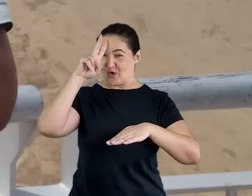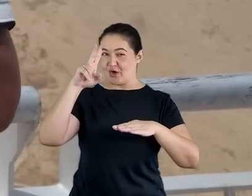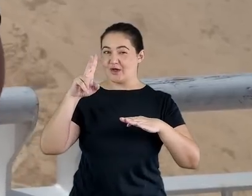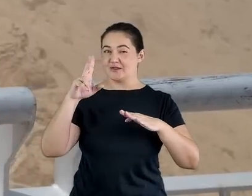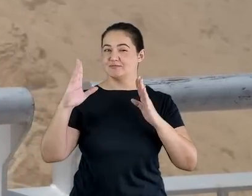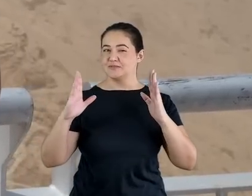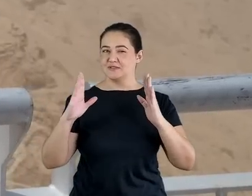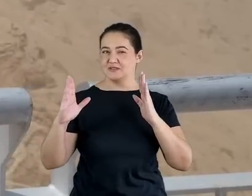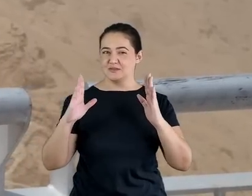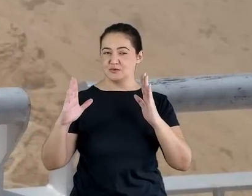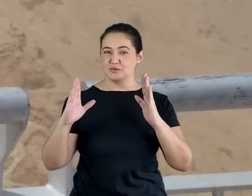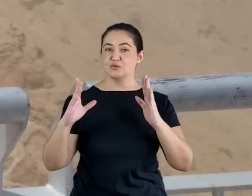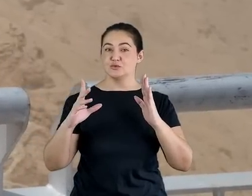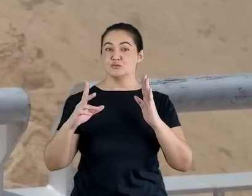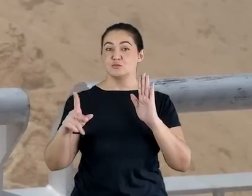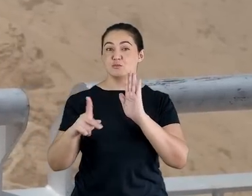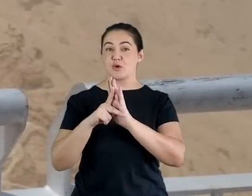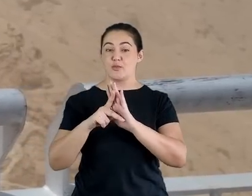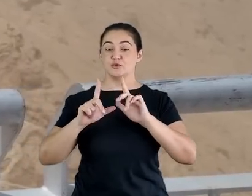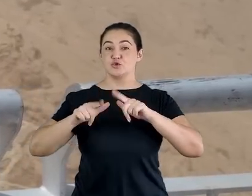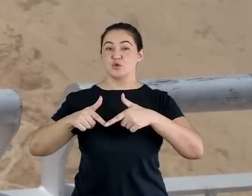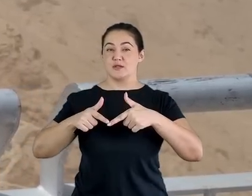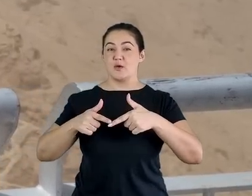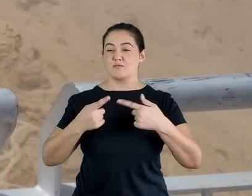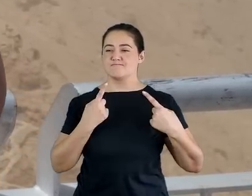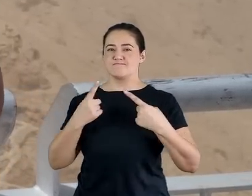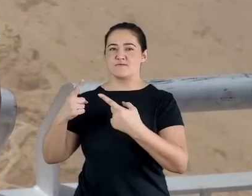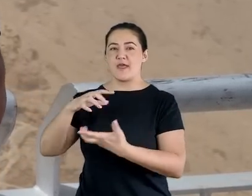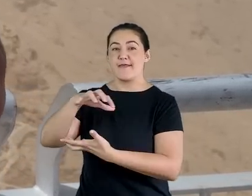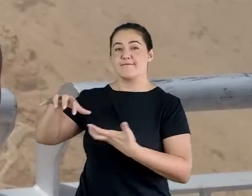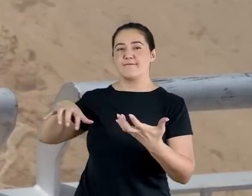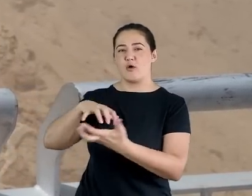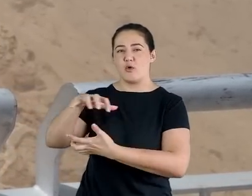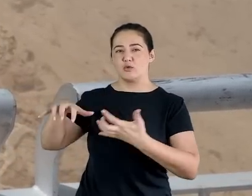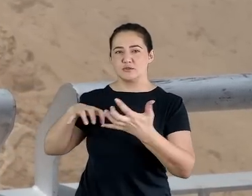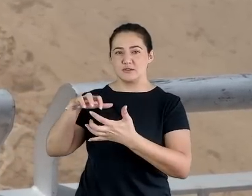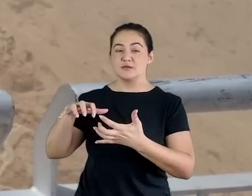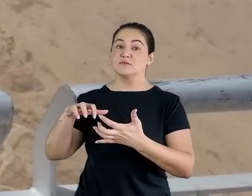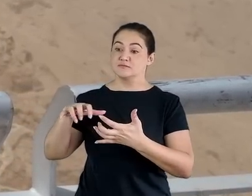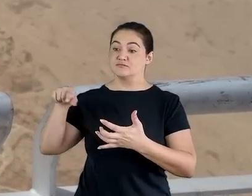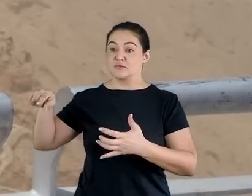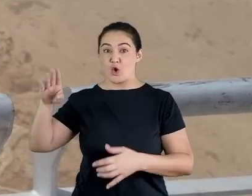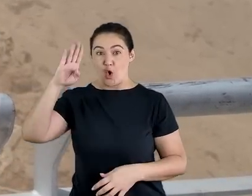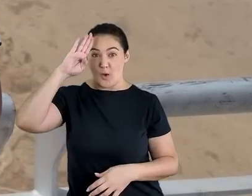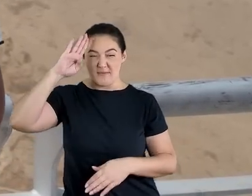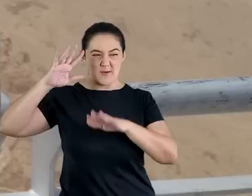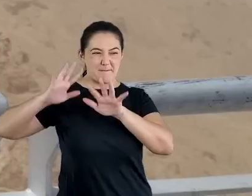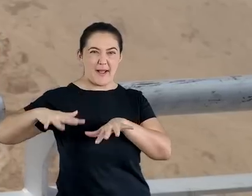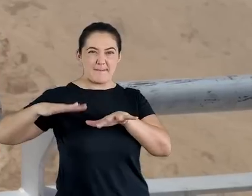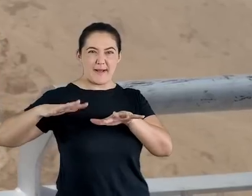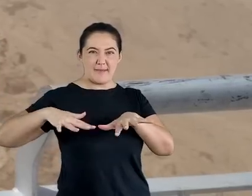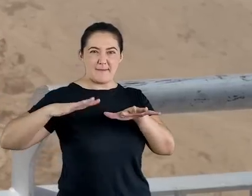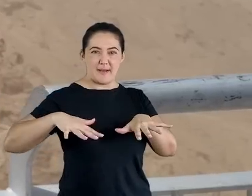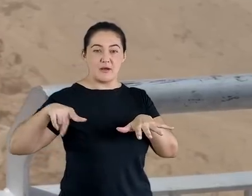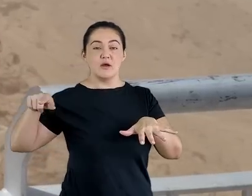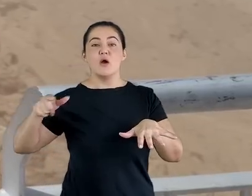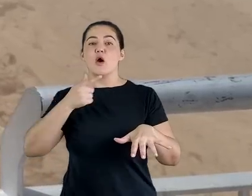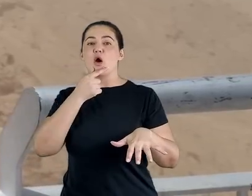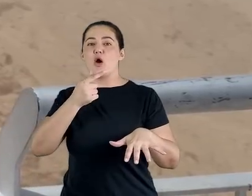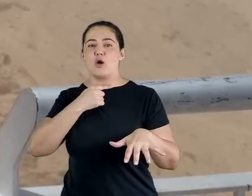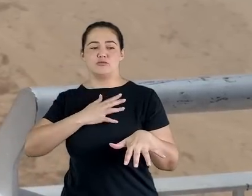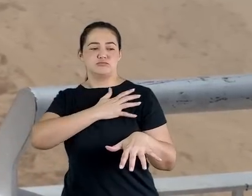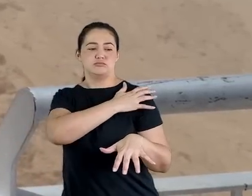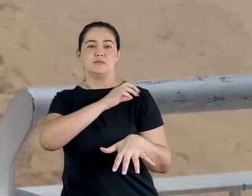judeus, da revolta judaica, em que o exército romano veio até aqui, sob o comando do general Silva,